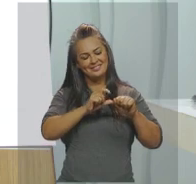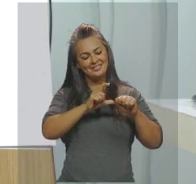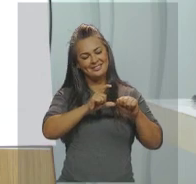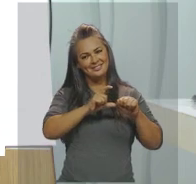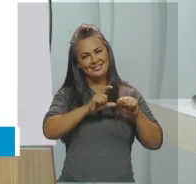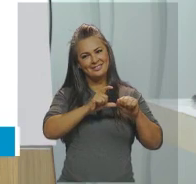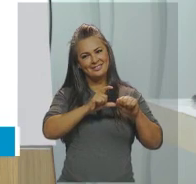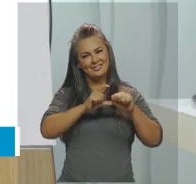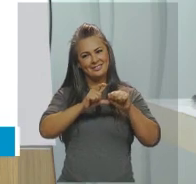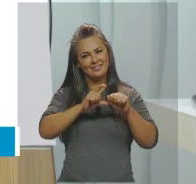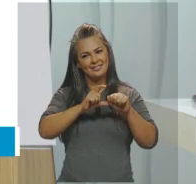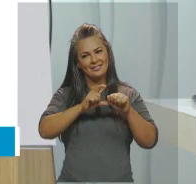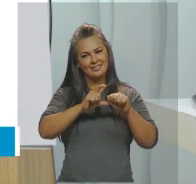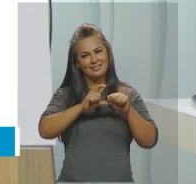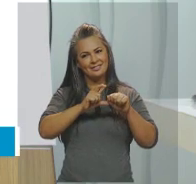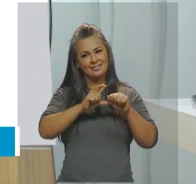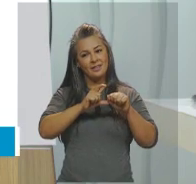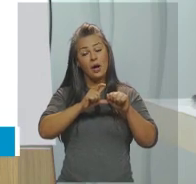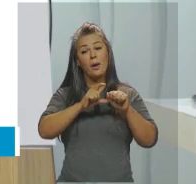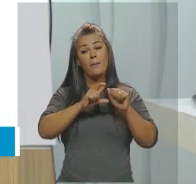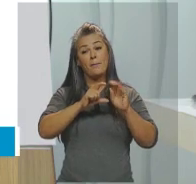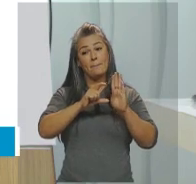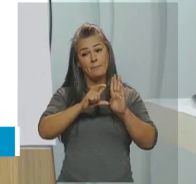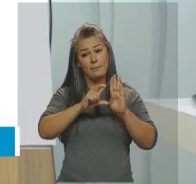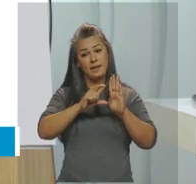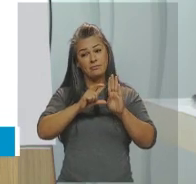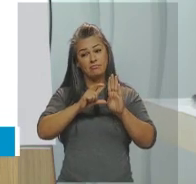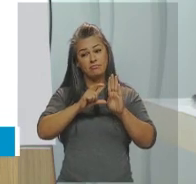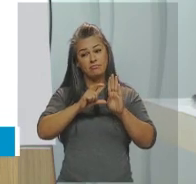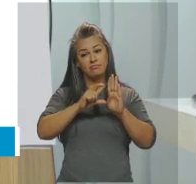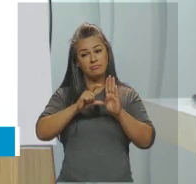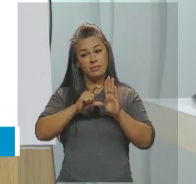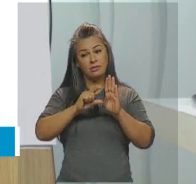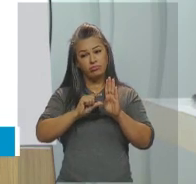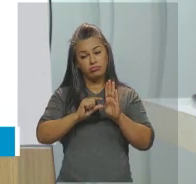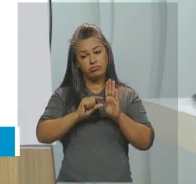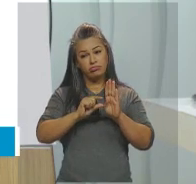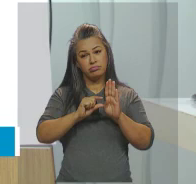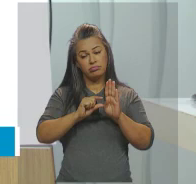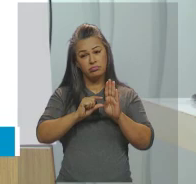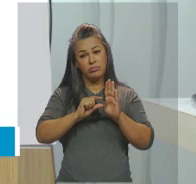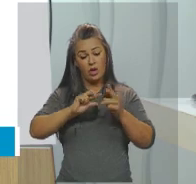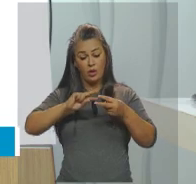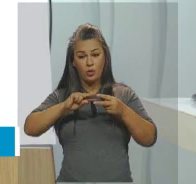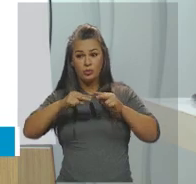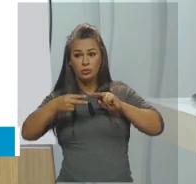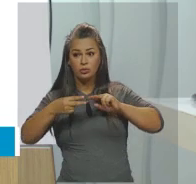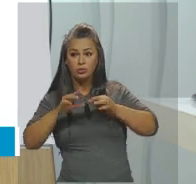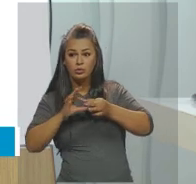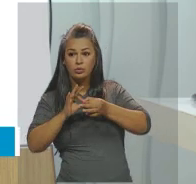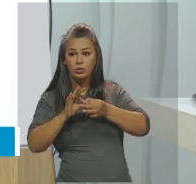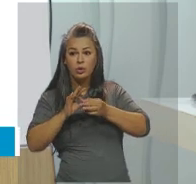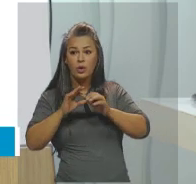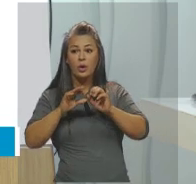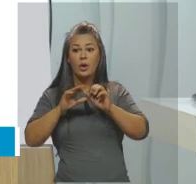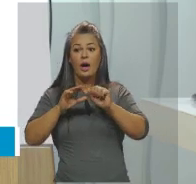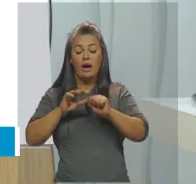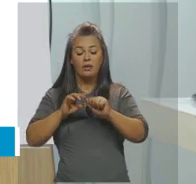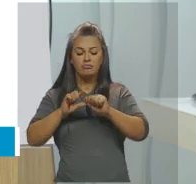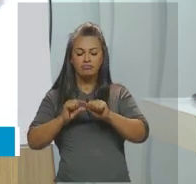Azão, Bzão, Bzinho, Bzinho, com Azinho, Azinho, Bzão,